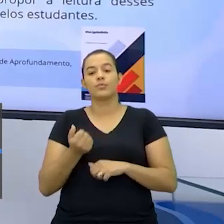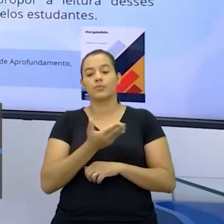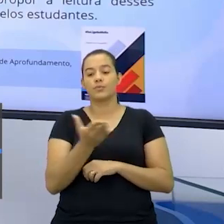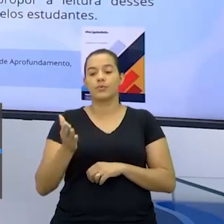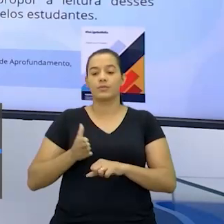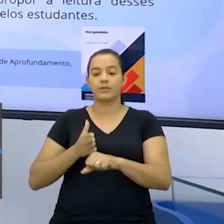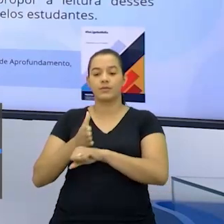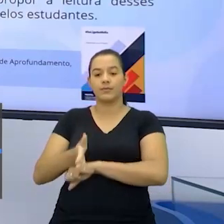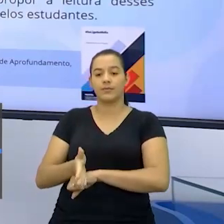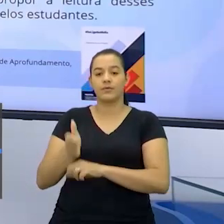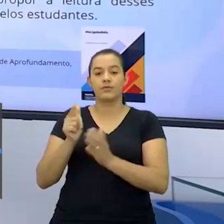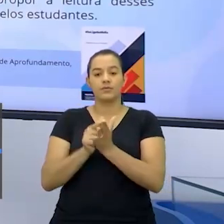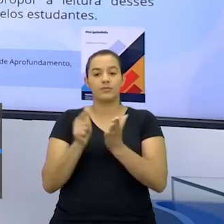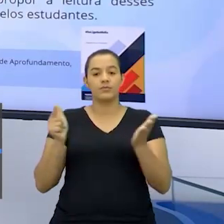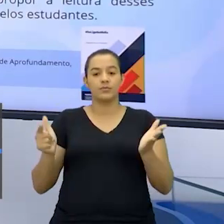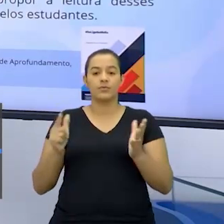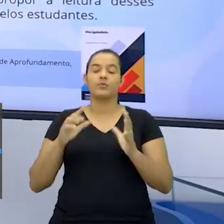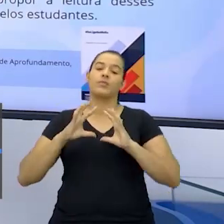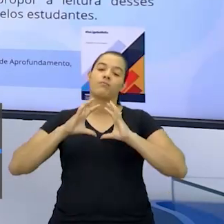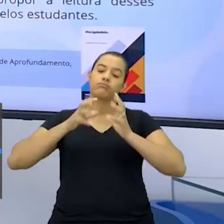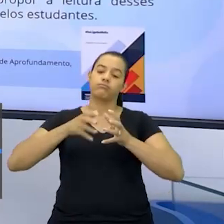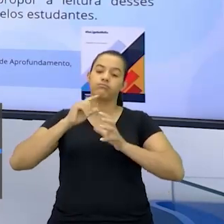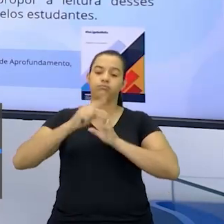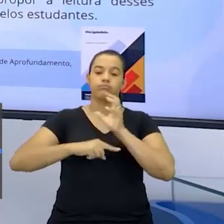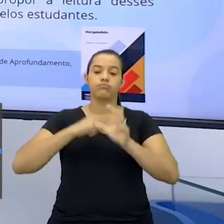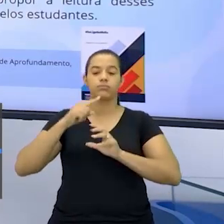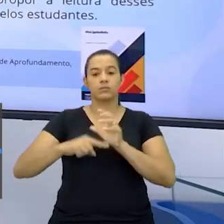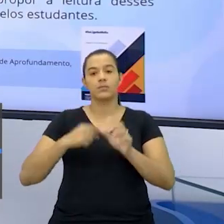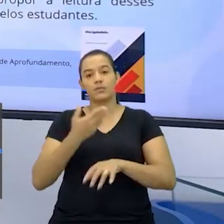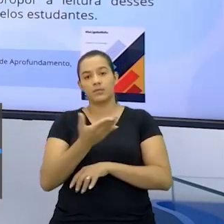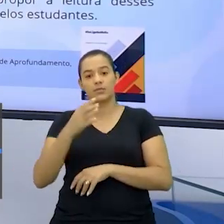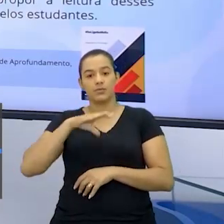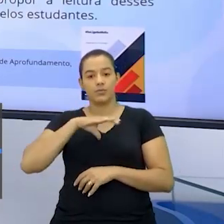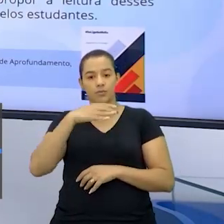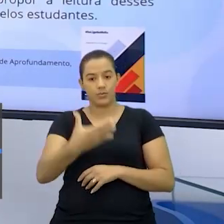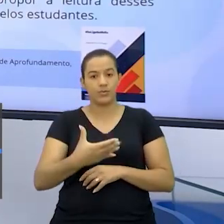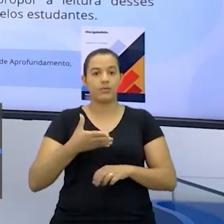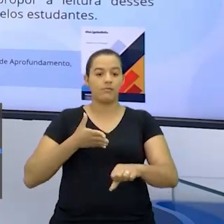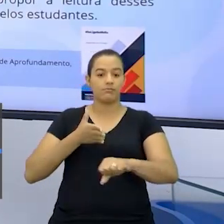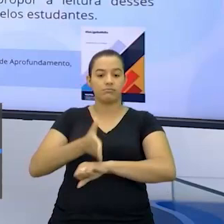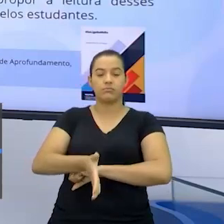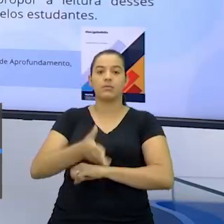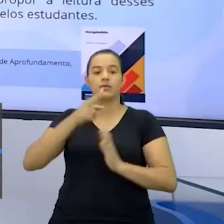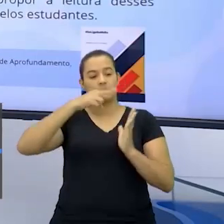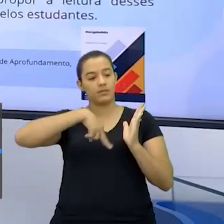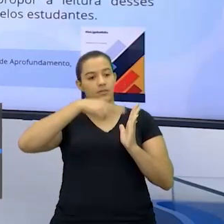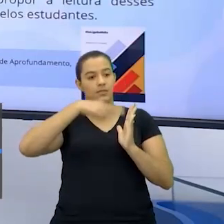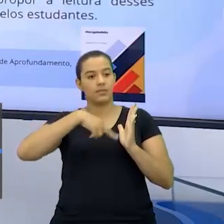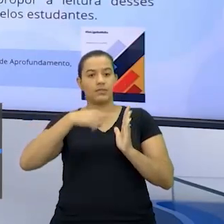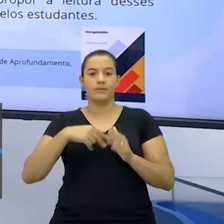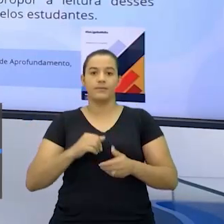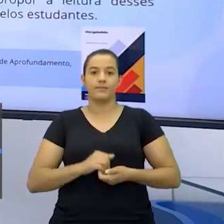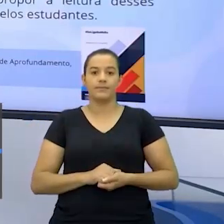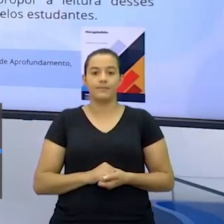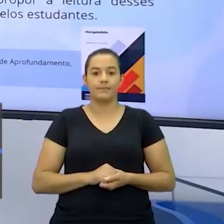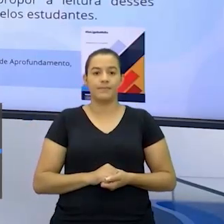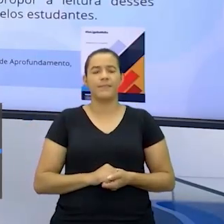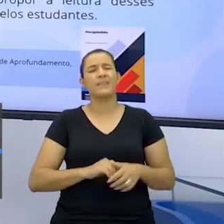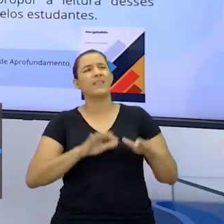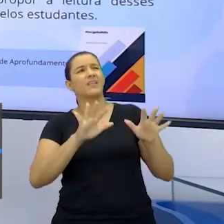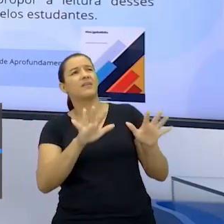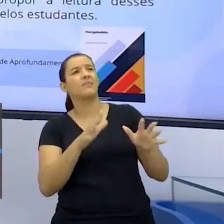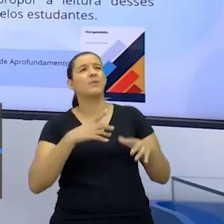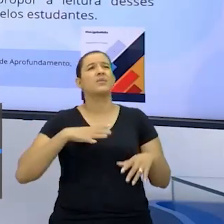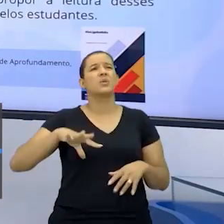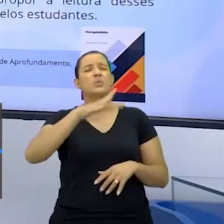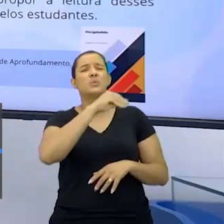vão até os jornais do mundo e com coragem adentre, né? E leia alguma coisa. Mas professor, tá